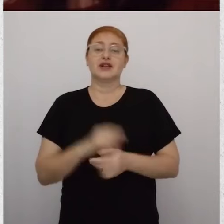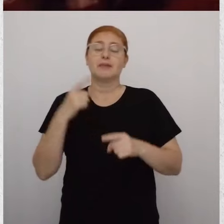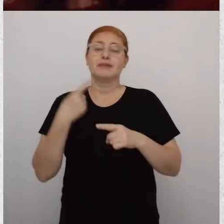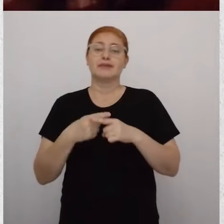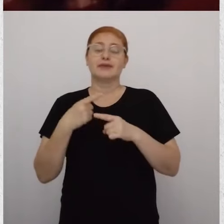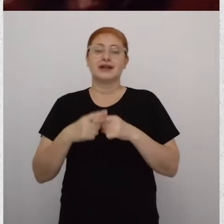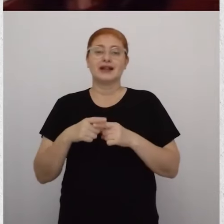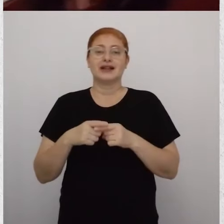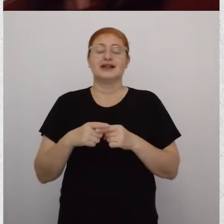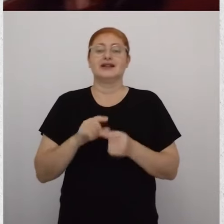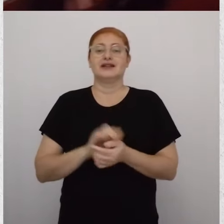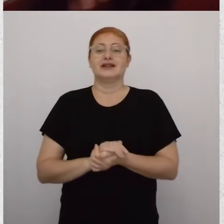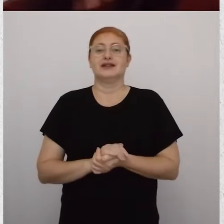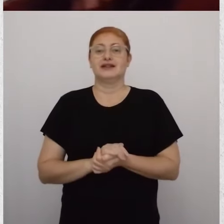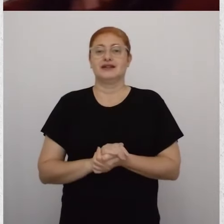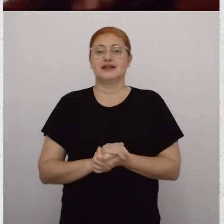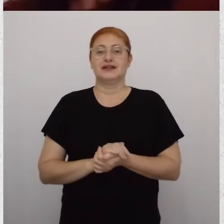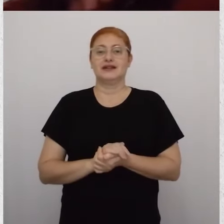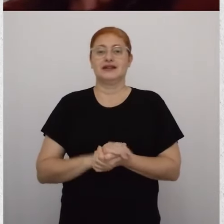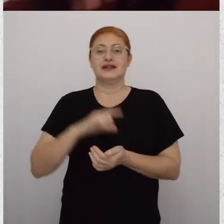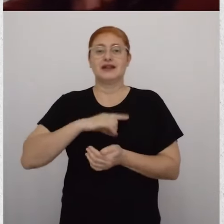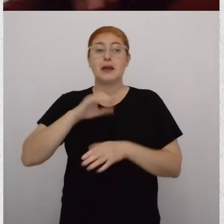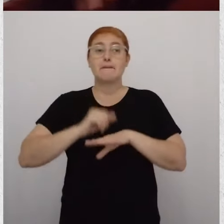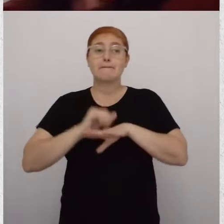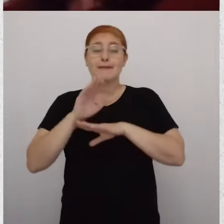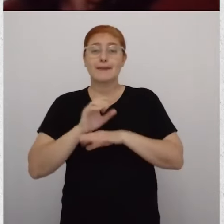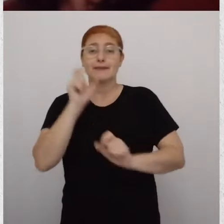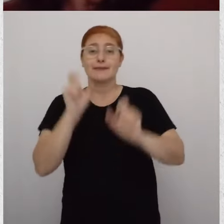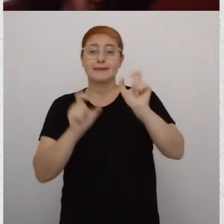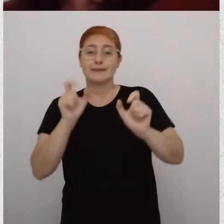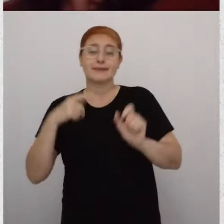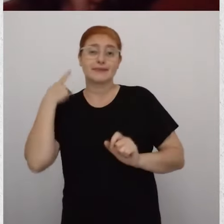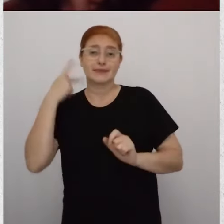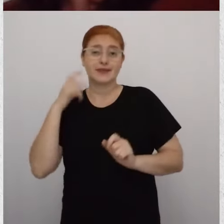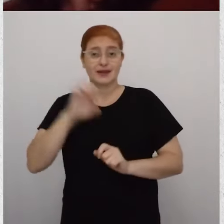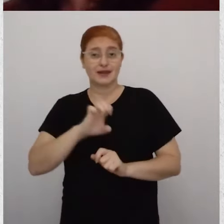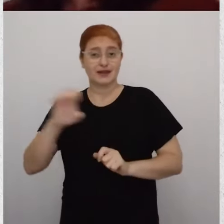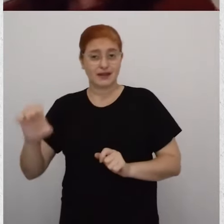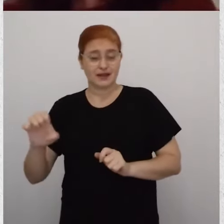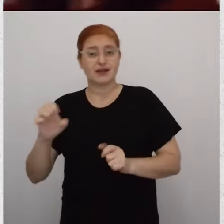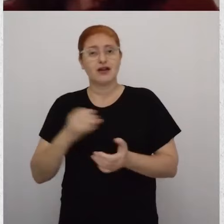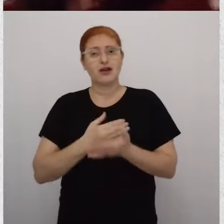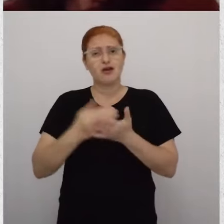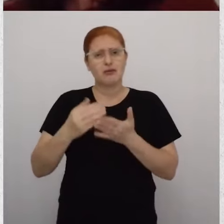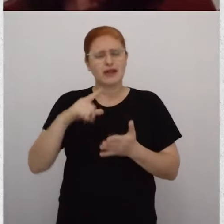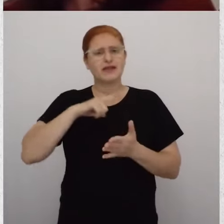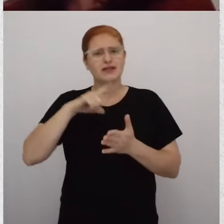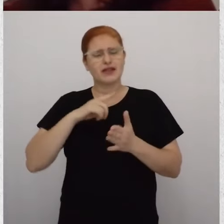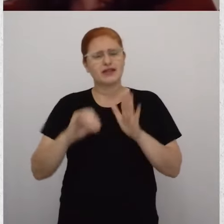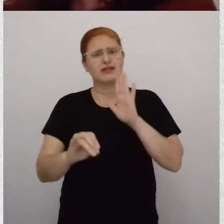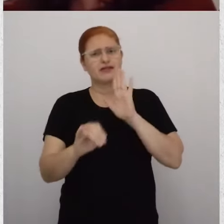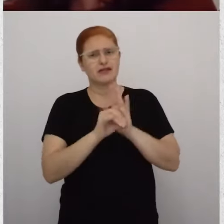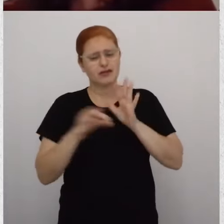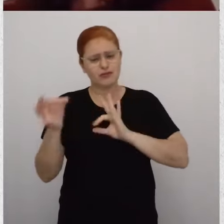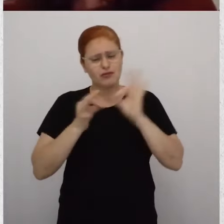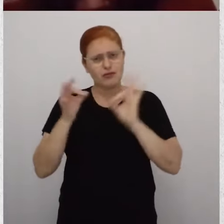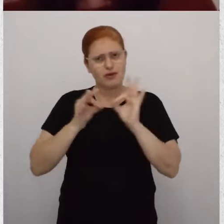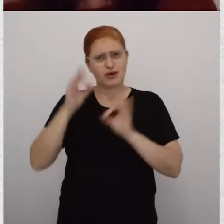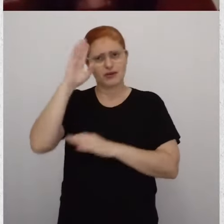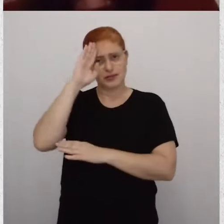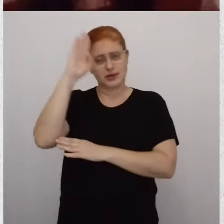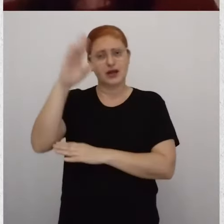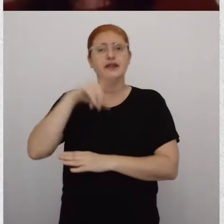porque cada vez mais sujeitos políticos de esquerda param de se identificar com esse projeto hegemônico. Tem questões